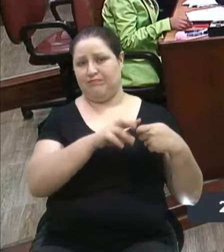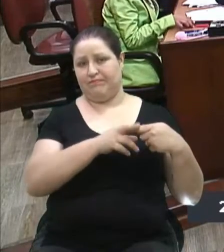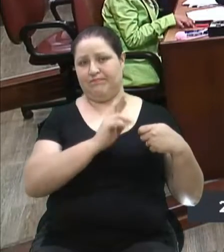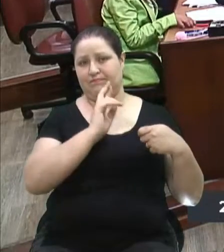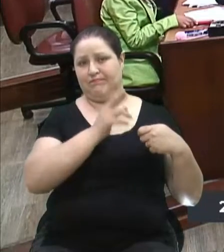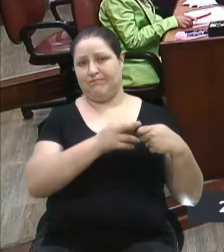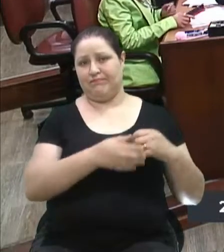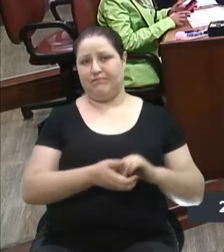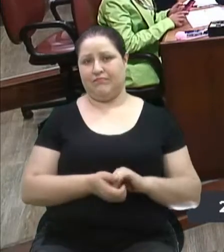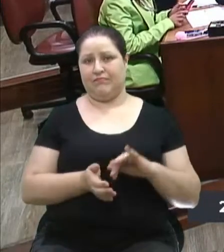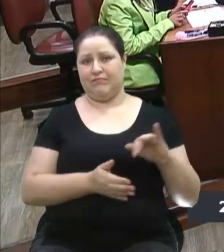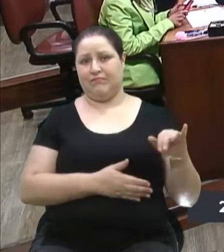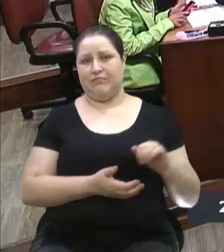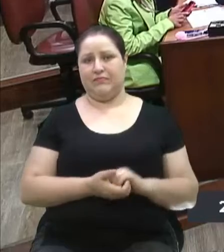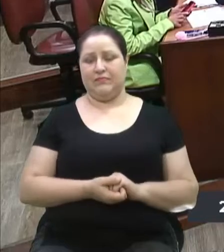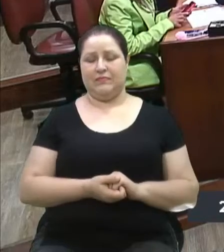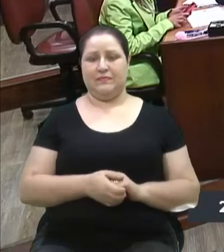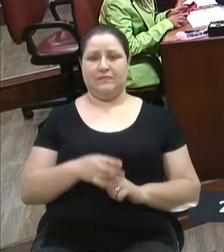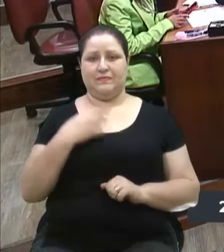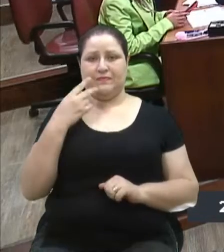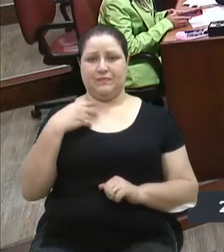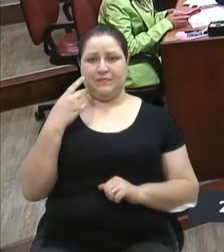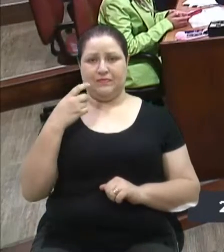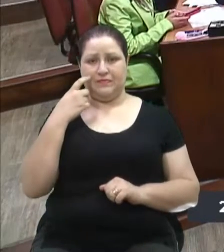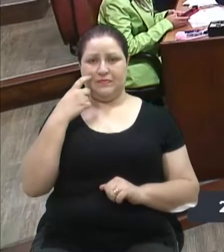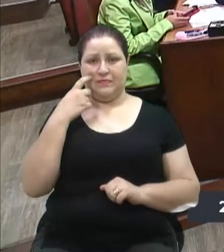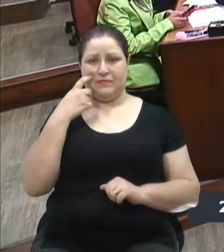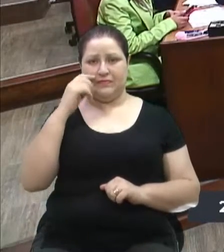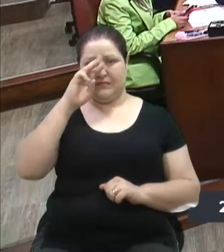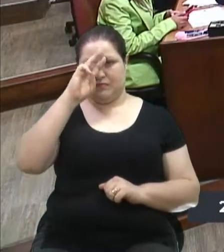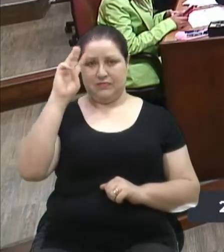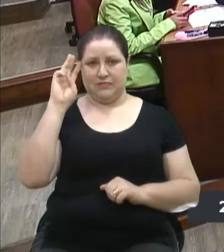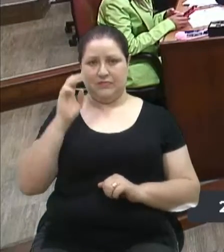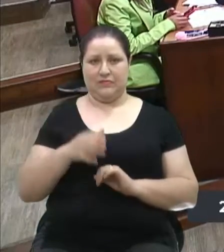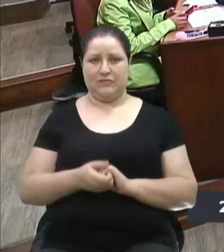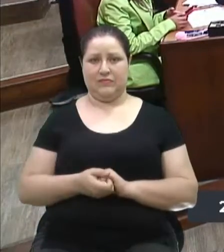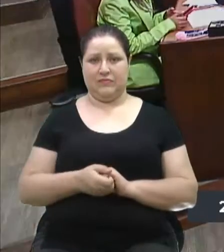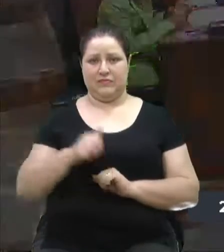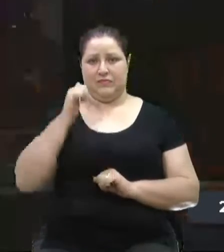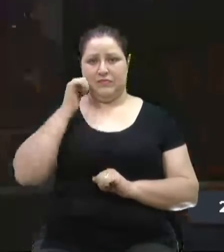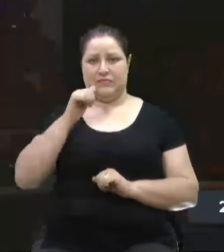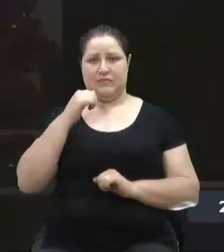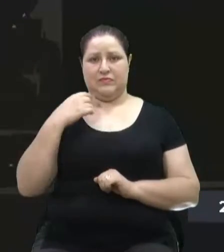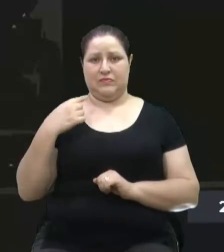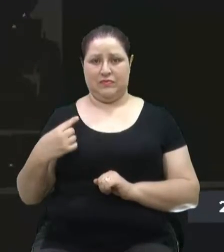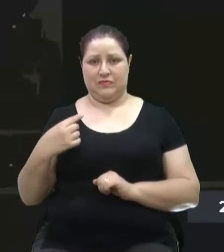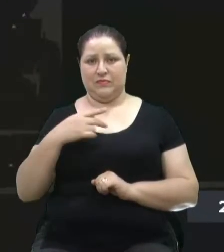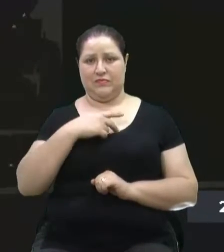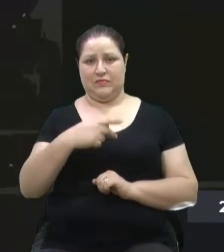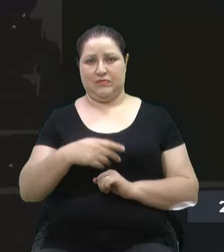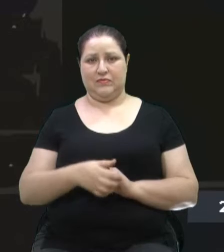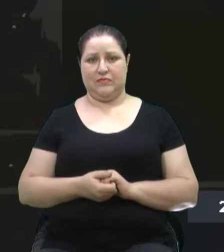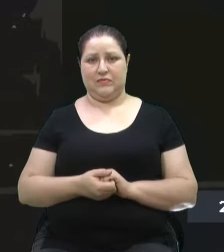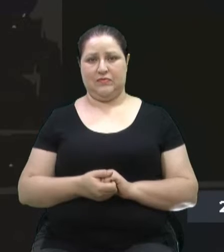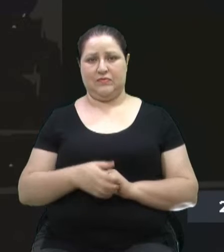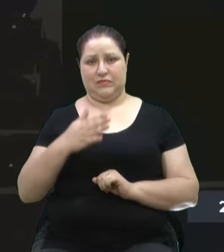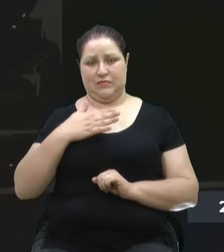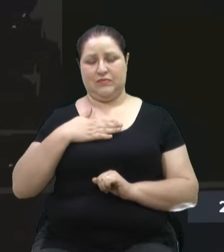Vereadora Denise, demais que estão nos prestigiando pela TV Câmara, eu só tenho a dizer que é um tema importante, meu